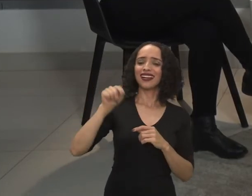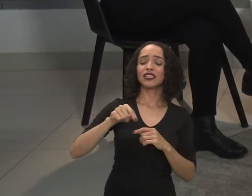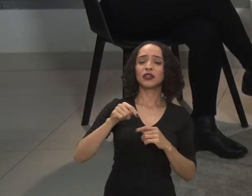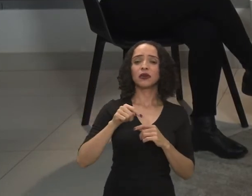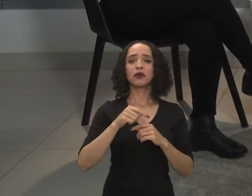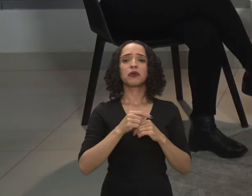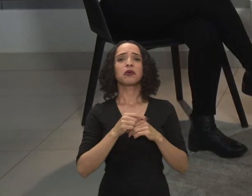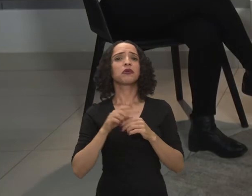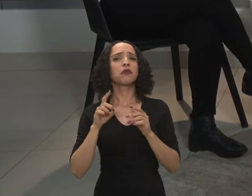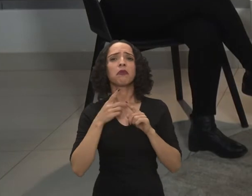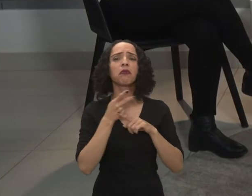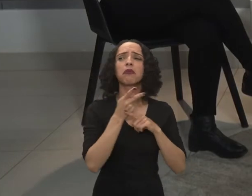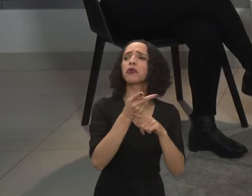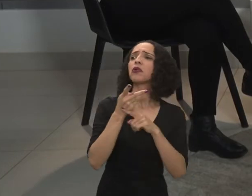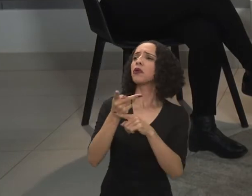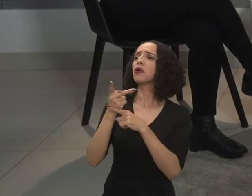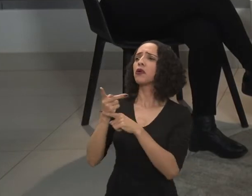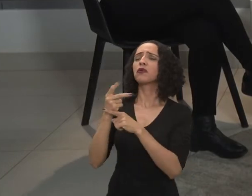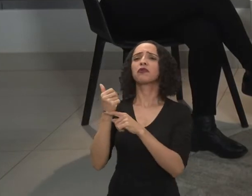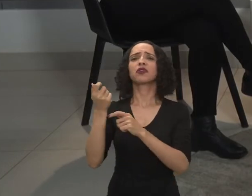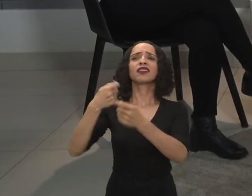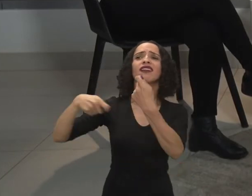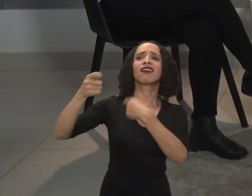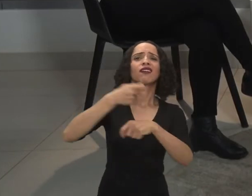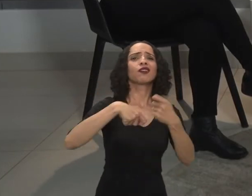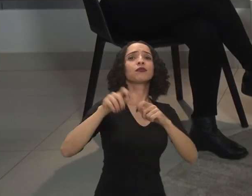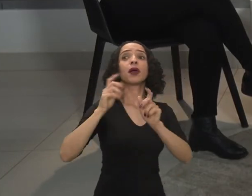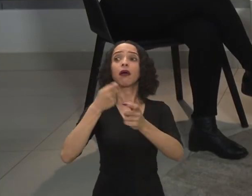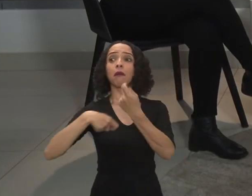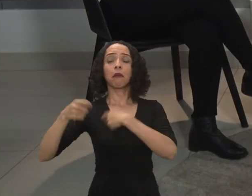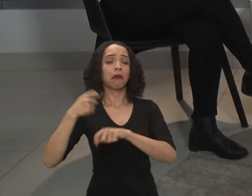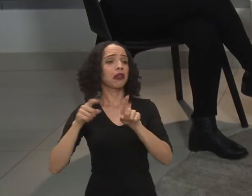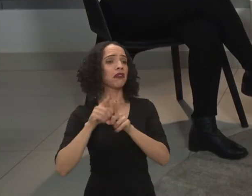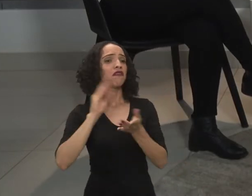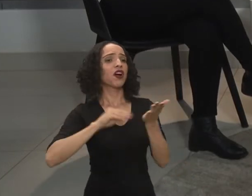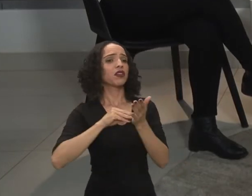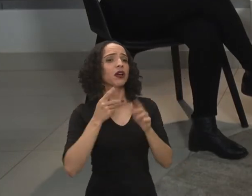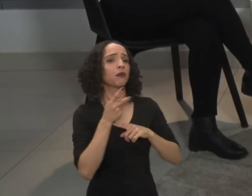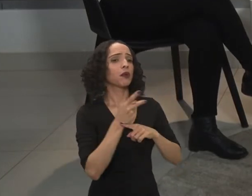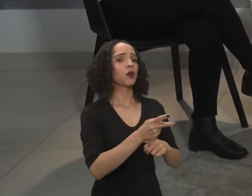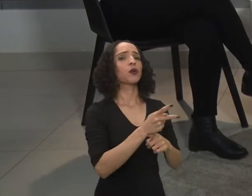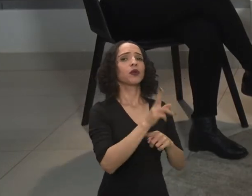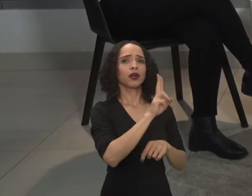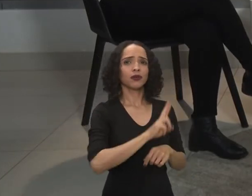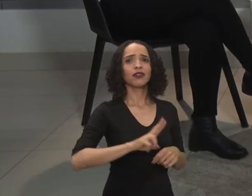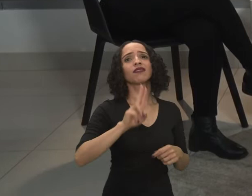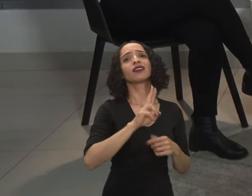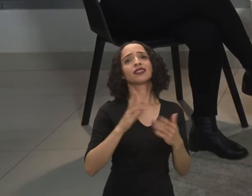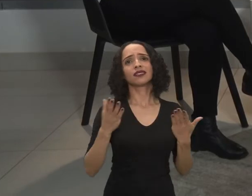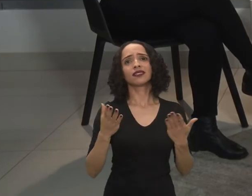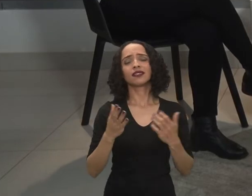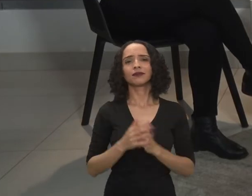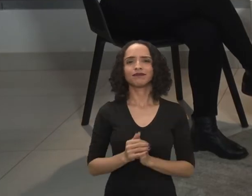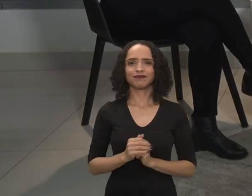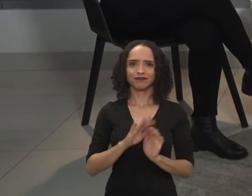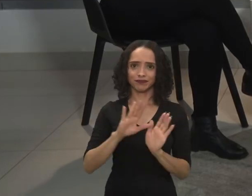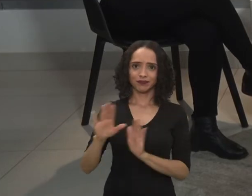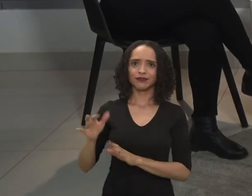do muro e não procura os produtores, não procura o mercado, mas o mercado também não nos procura, né?